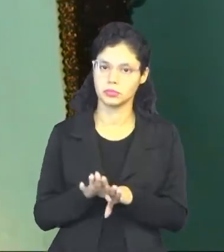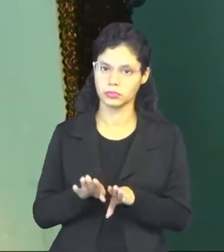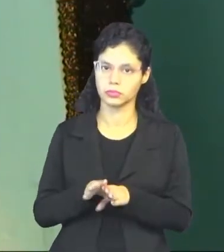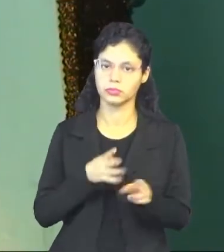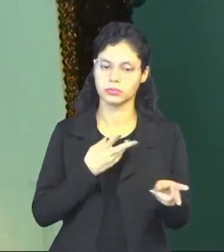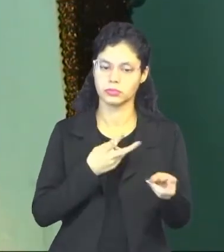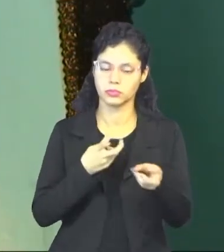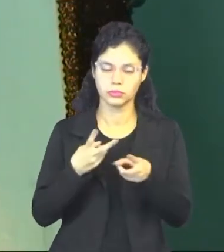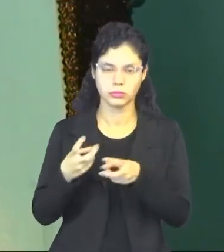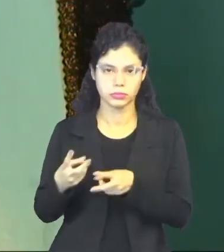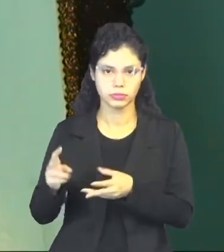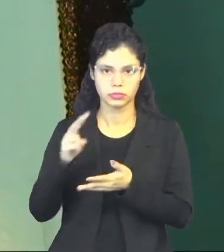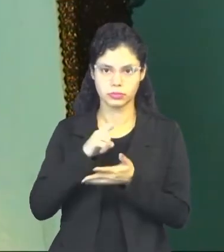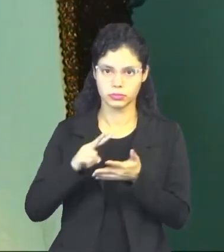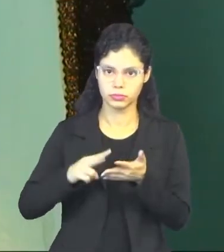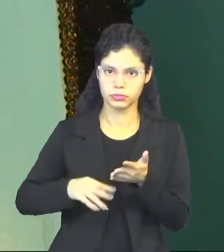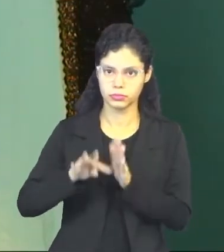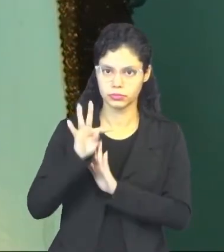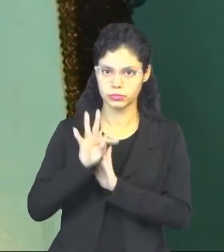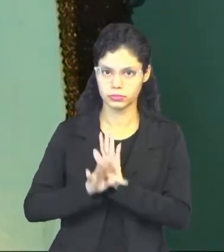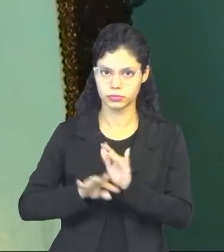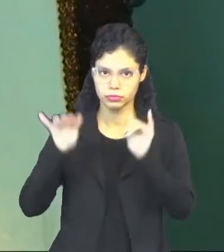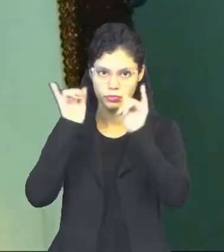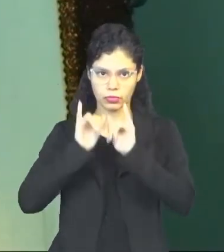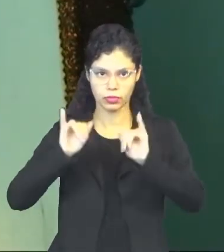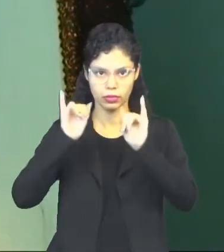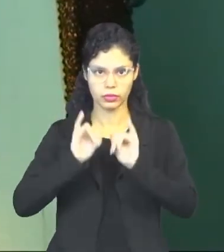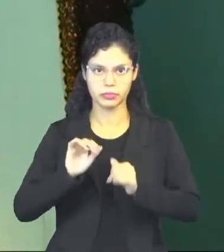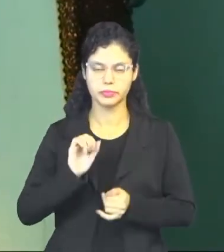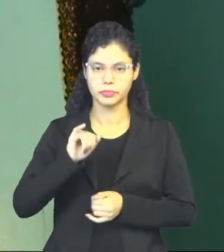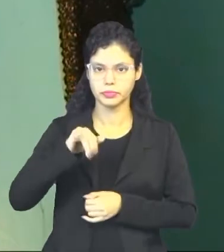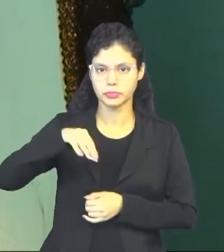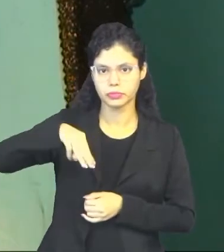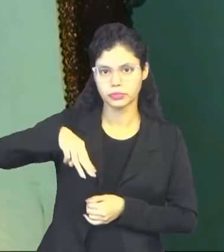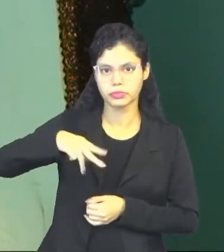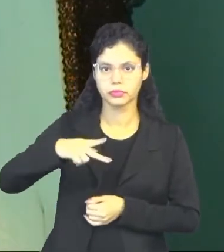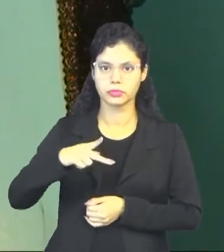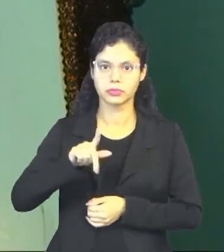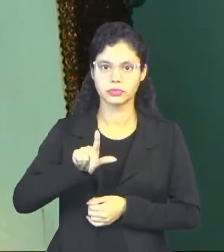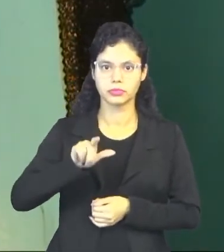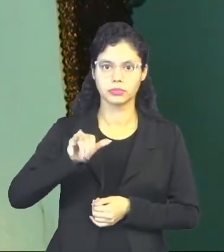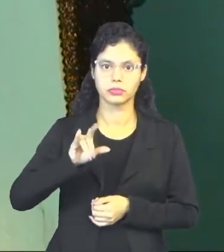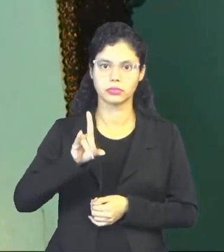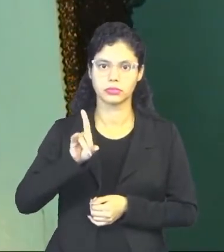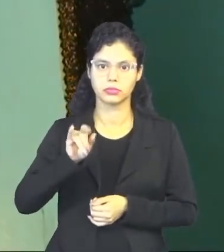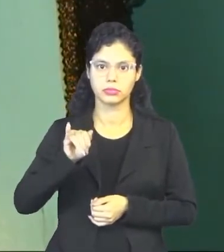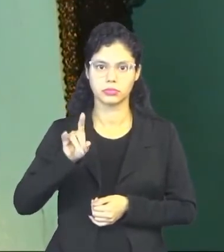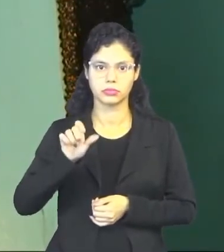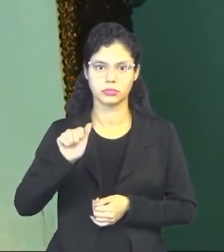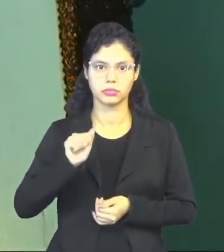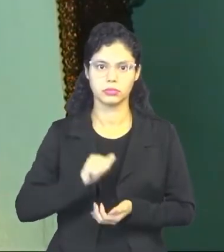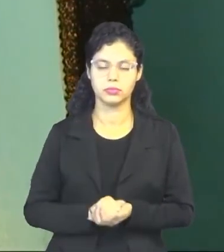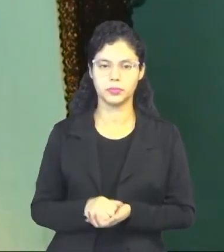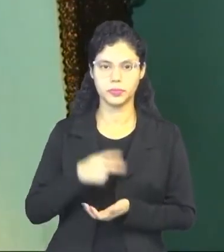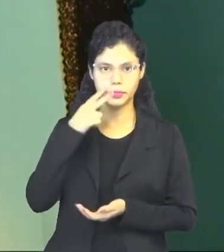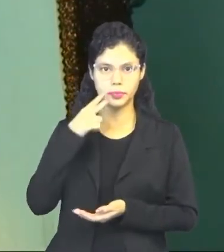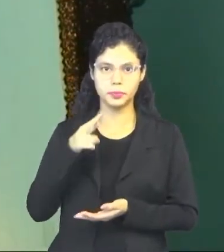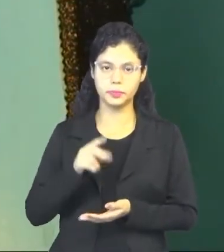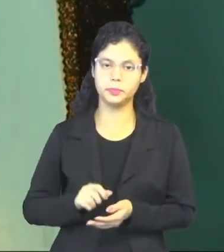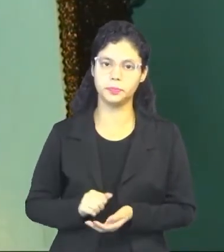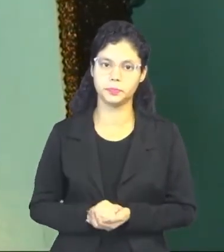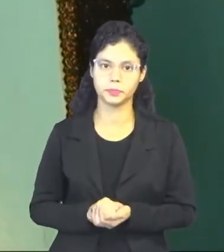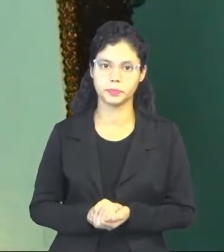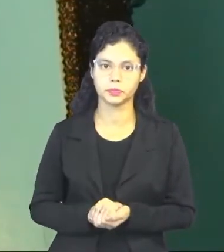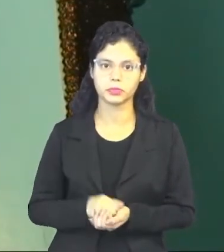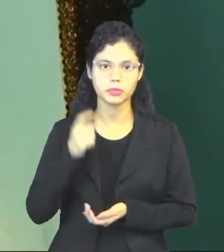consegue perceber lendo o texto nas informações implícitas, aquelas informações que não estão tão claras. Embora a gente veja